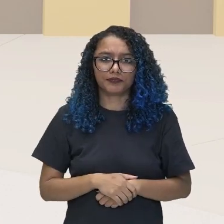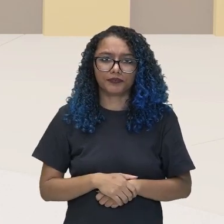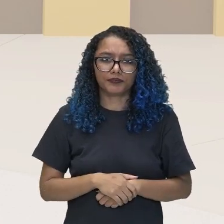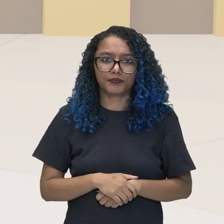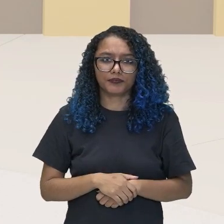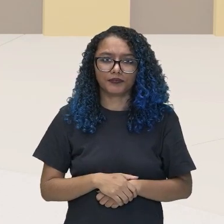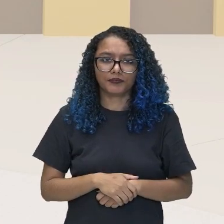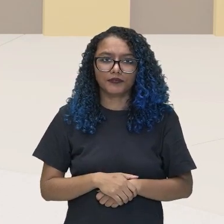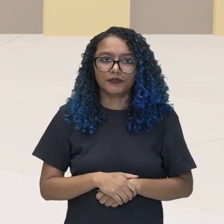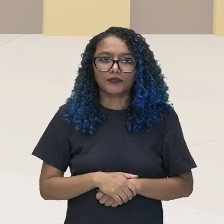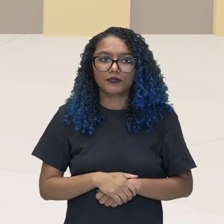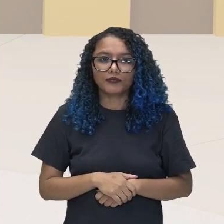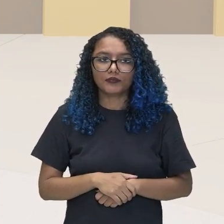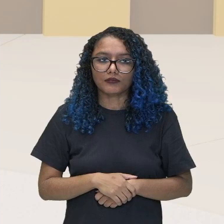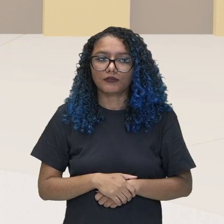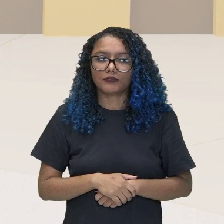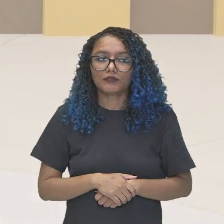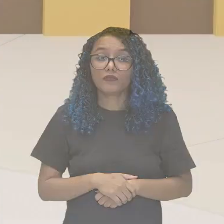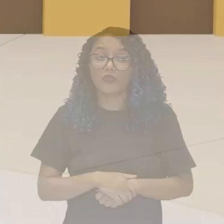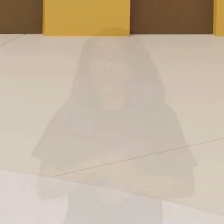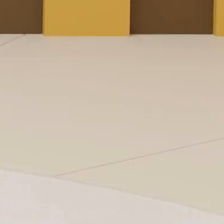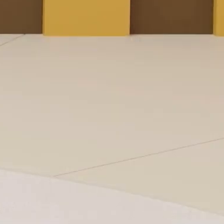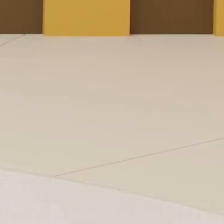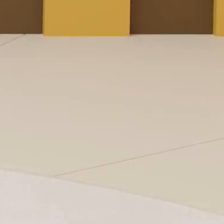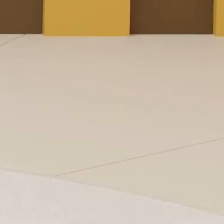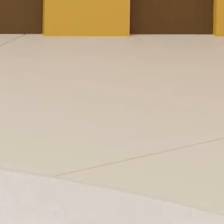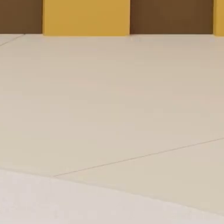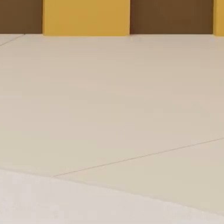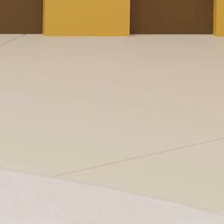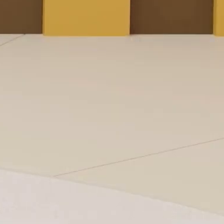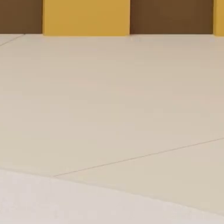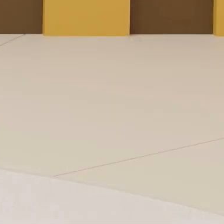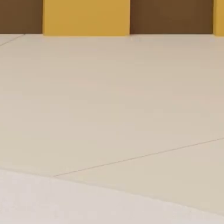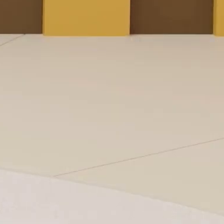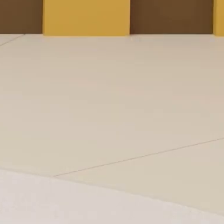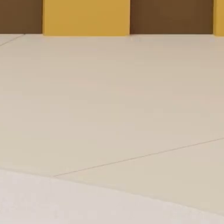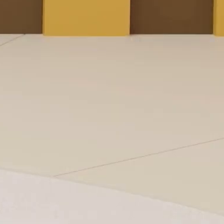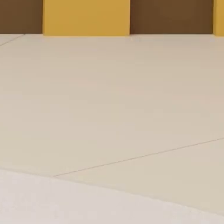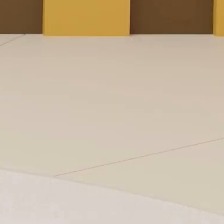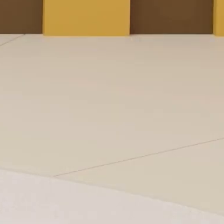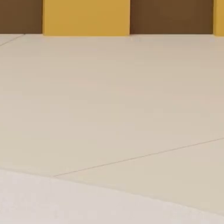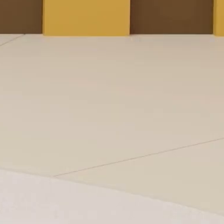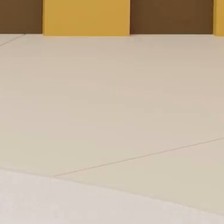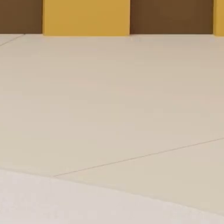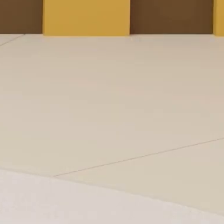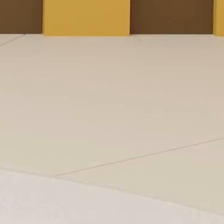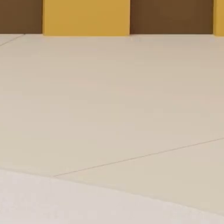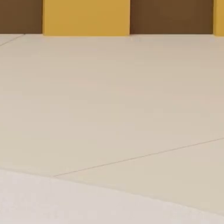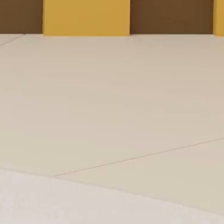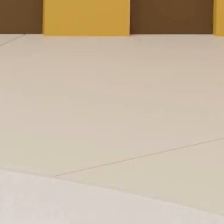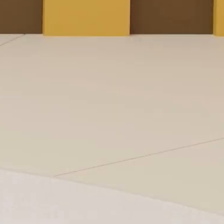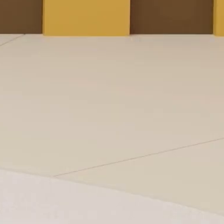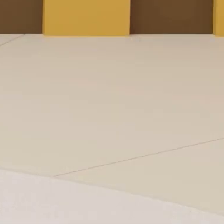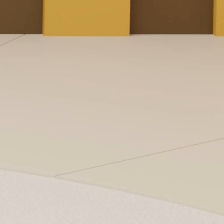interpretação dessas informações, que vocês saibam gerar insights, ou seja, né, ter um feedback, uma